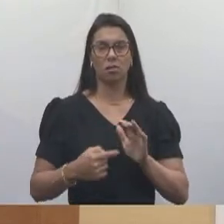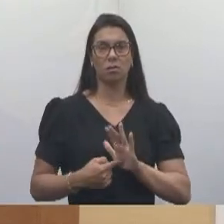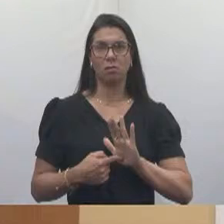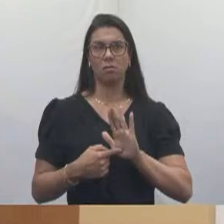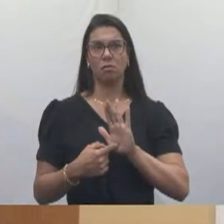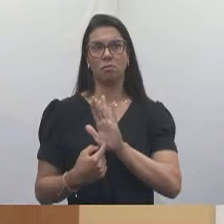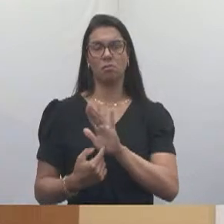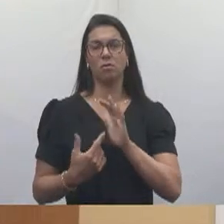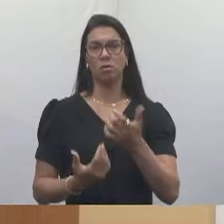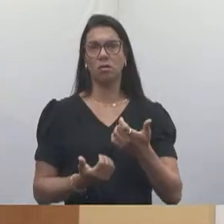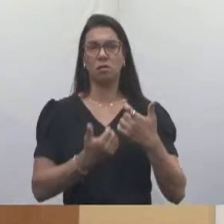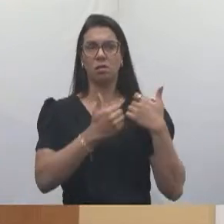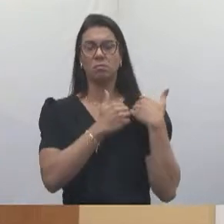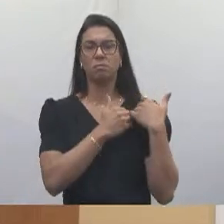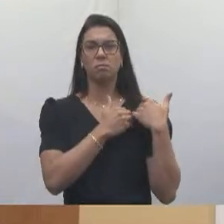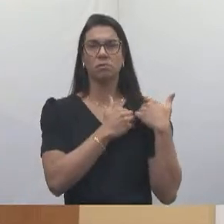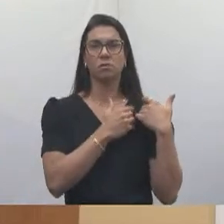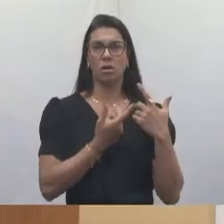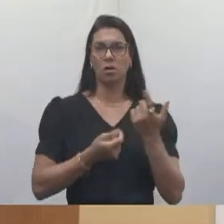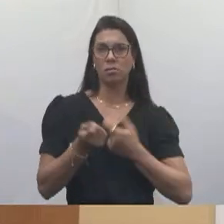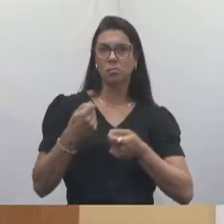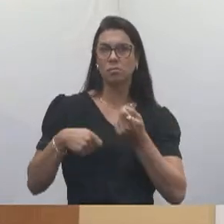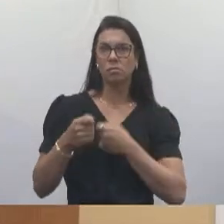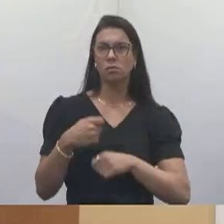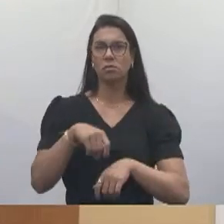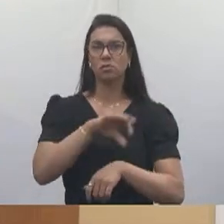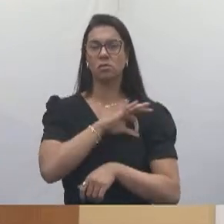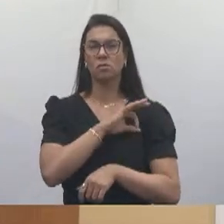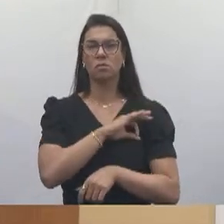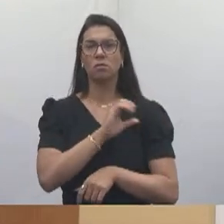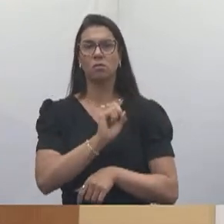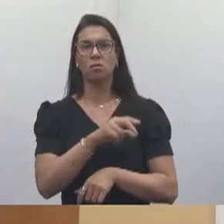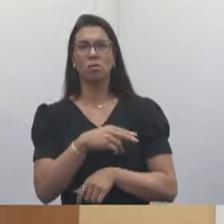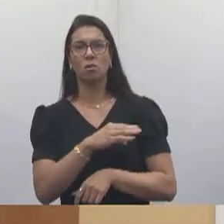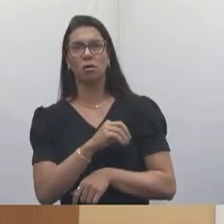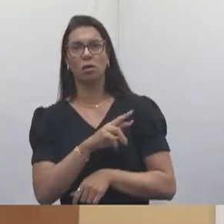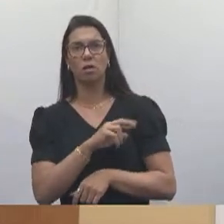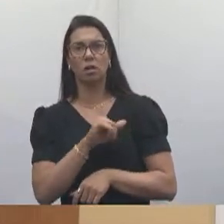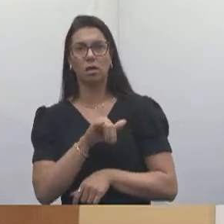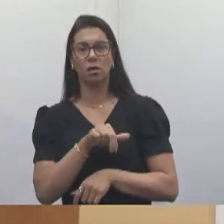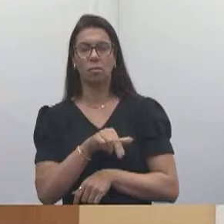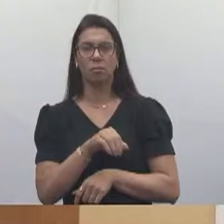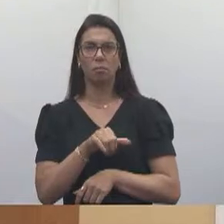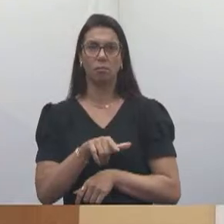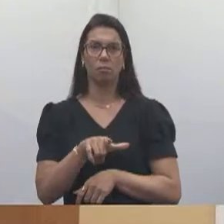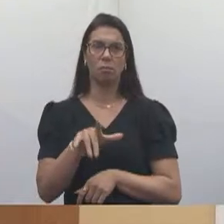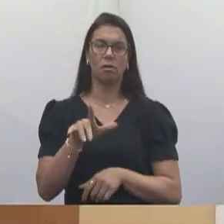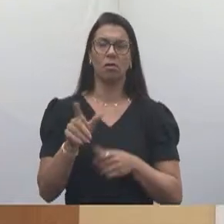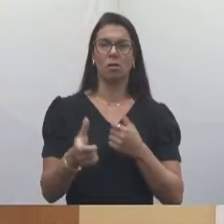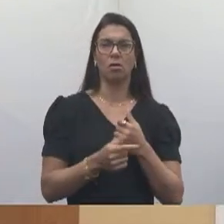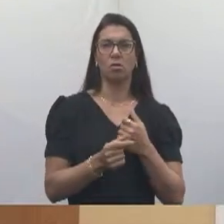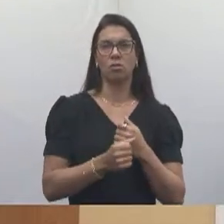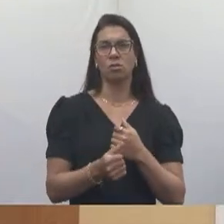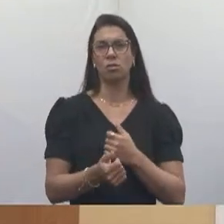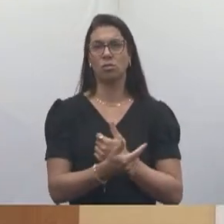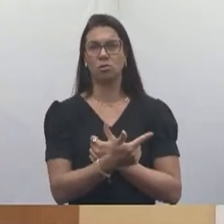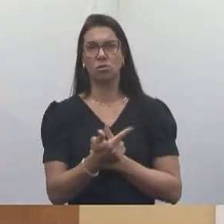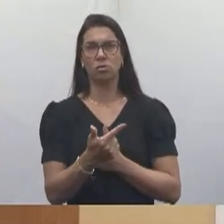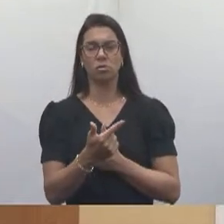afastar a responsabilização administrativa, civil ou criminal pelo descumprimento do artigo 212.